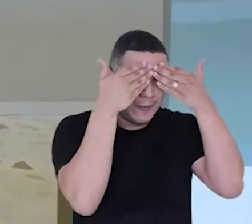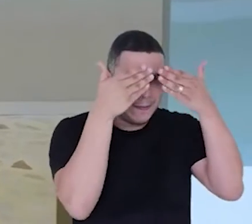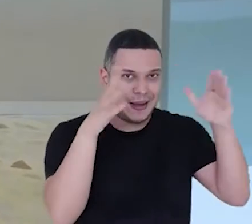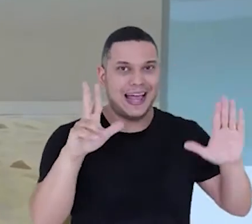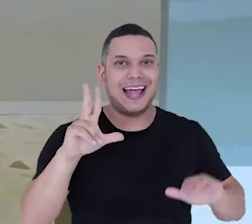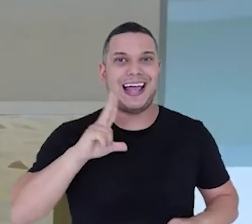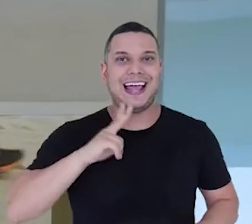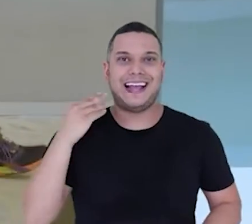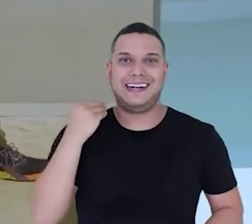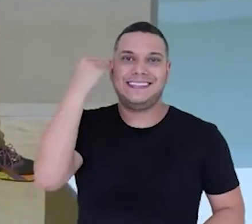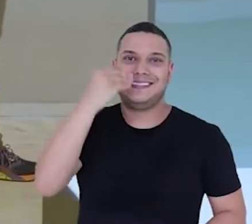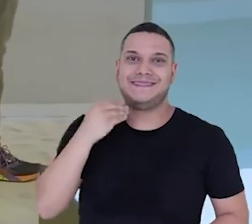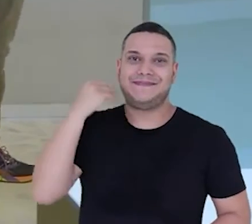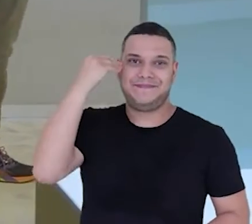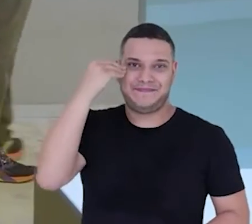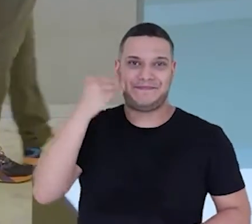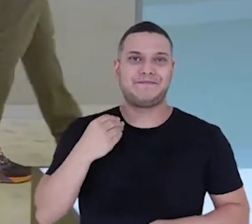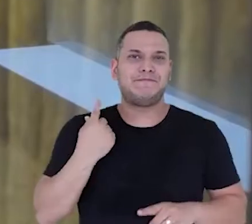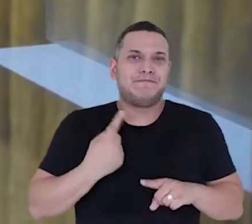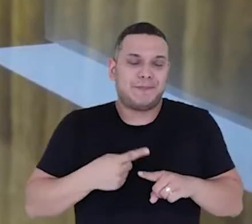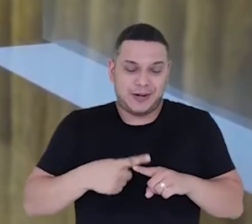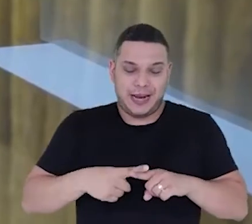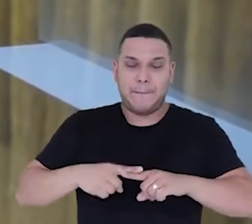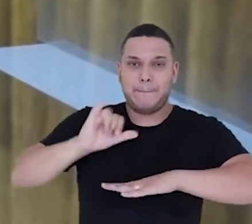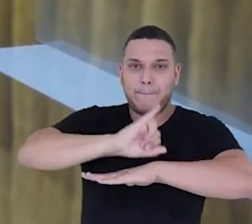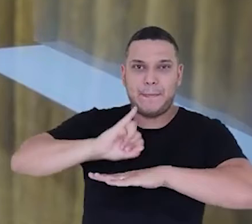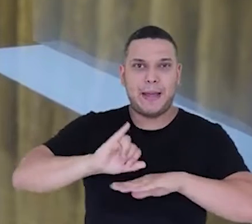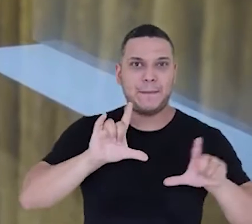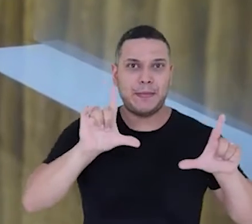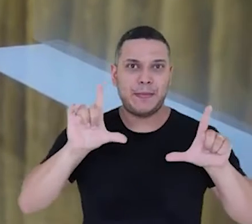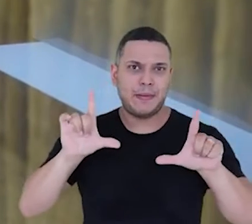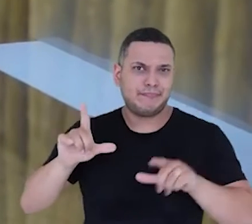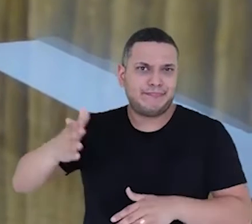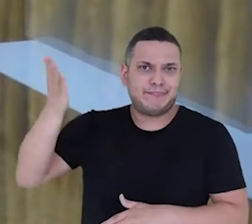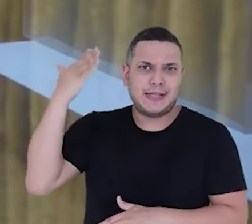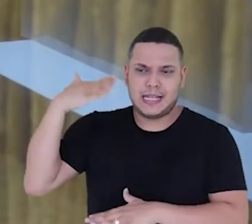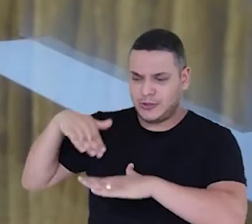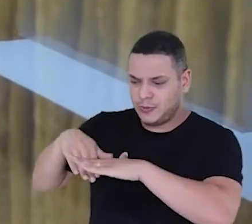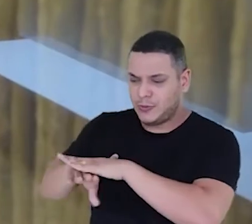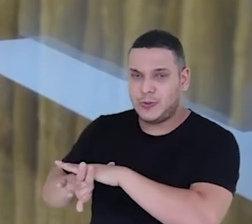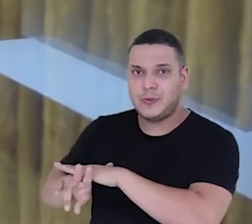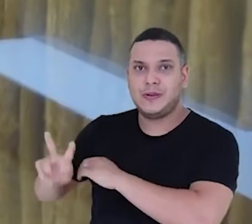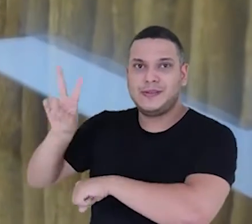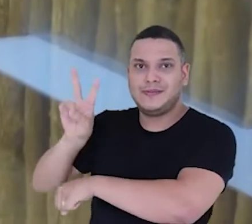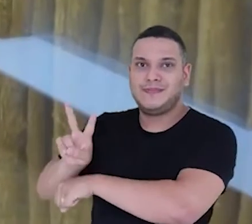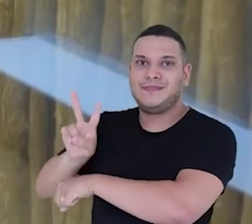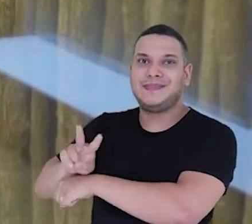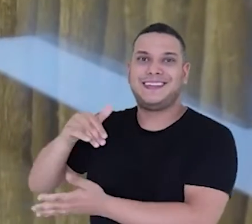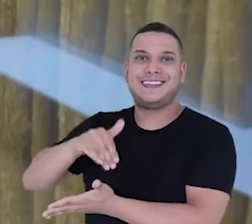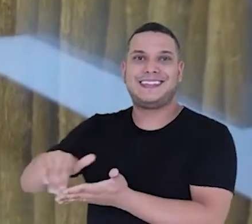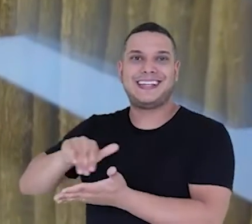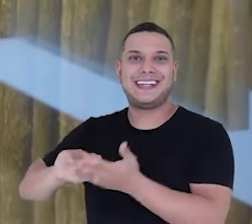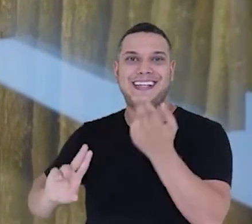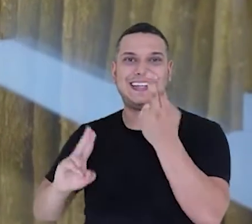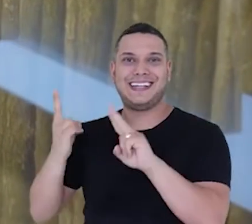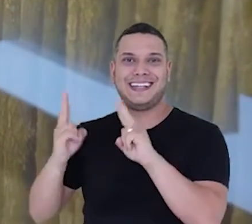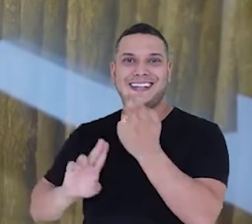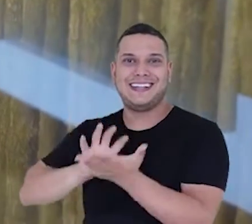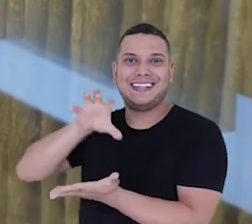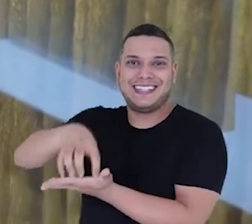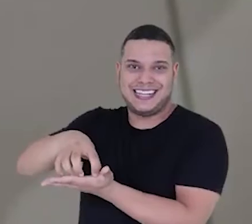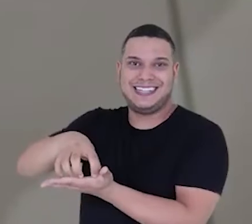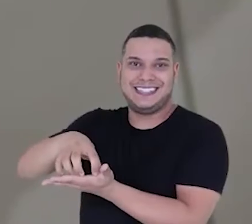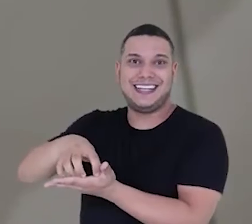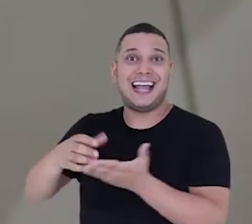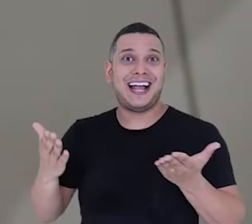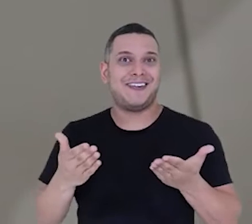a um universo muito particular e obras que estavam, antes desse trabalho, né, de pesquisa e curadoria, confinadas